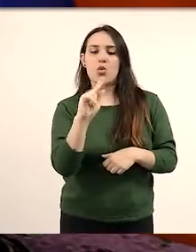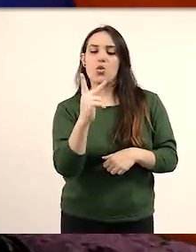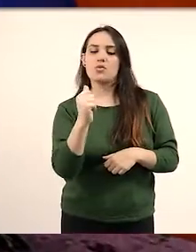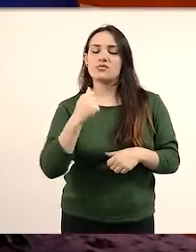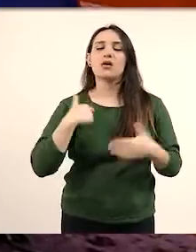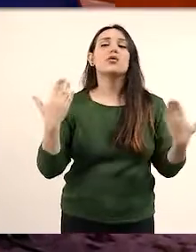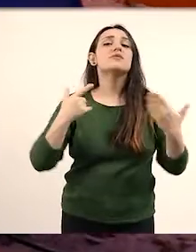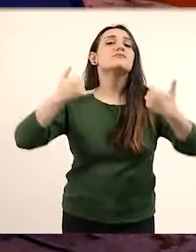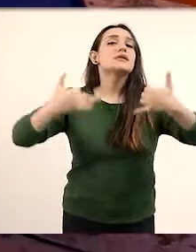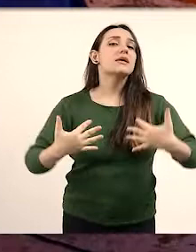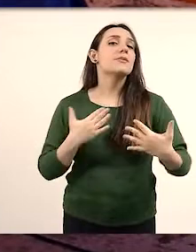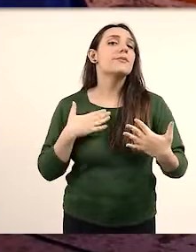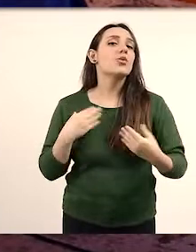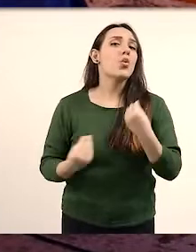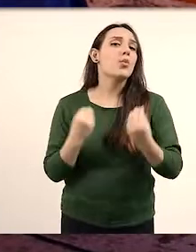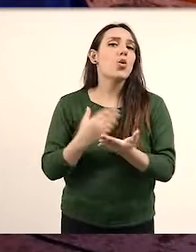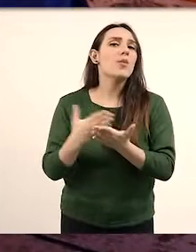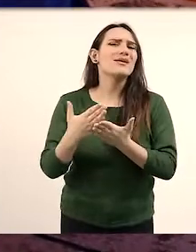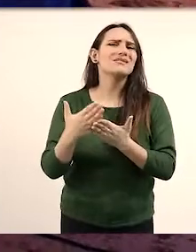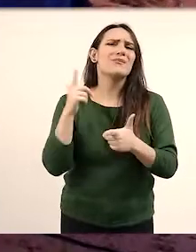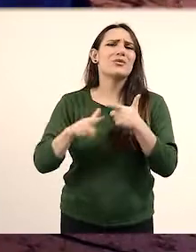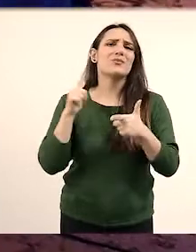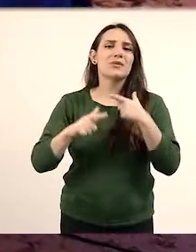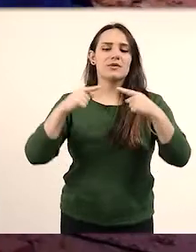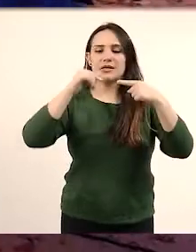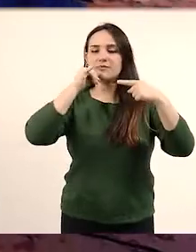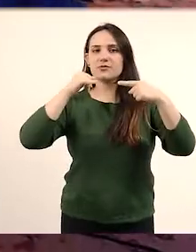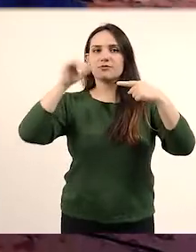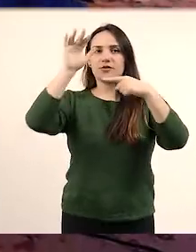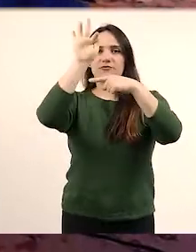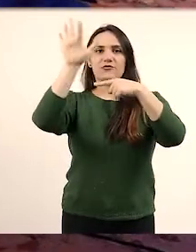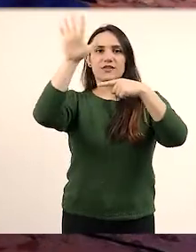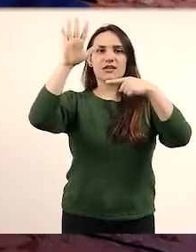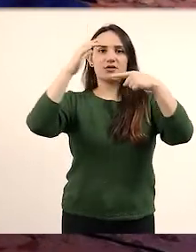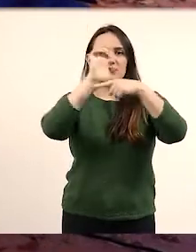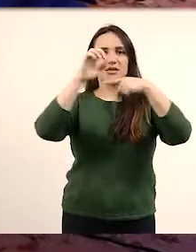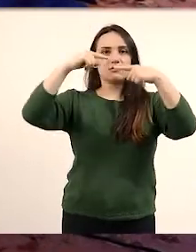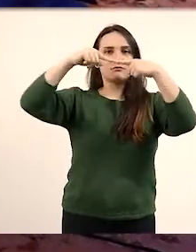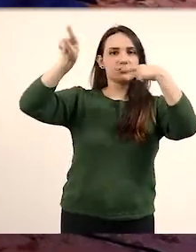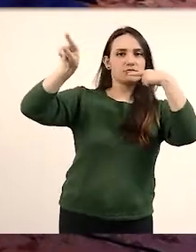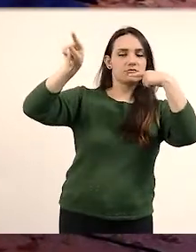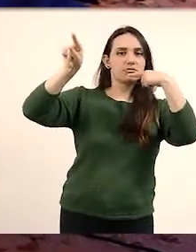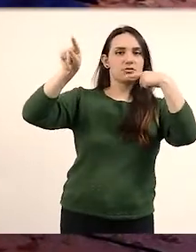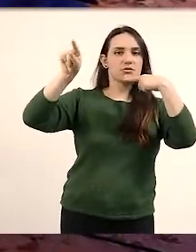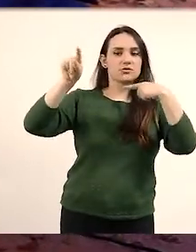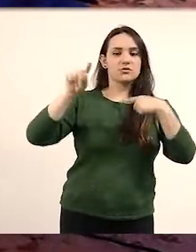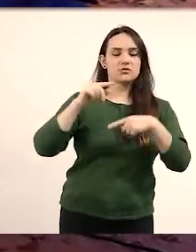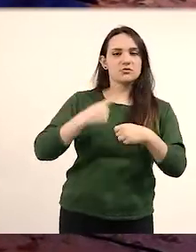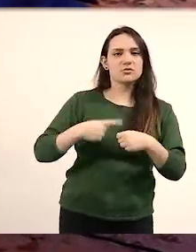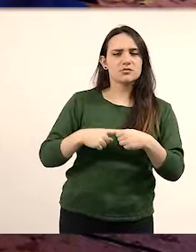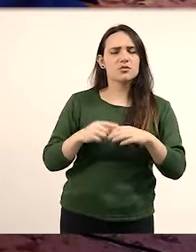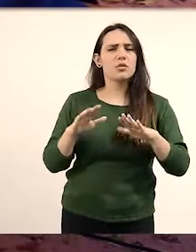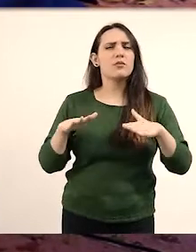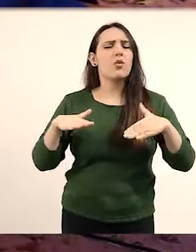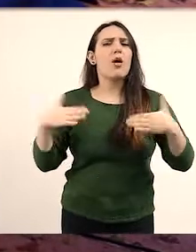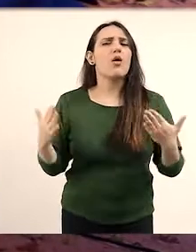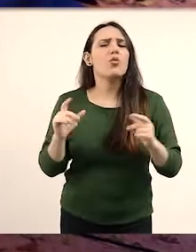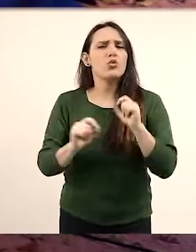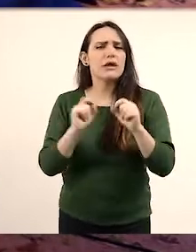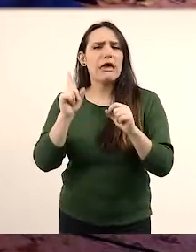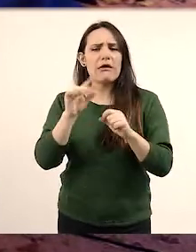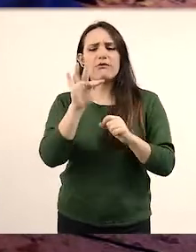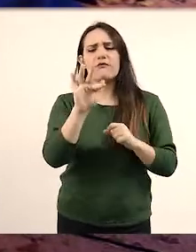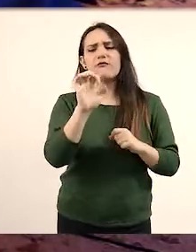pra gente, como que nasce um conflito de competência entre os entes da federação? Primeiro vamos partir do começo. O que é uma federação, o que é um conflito